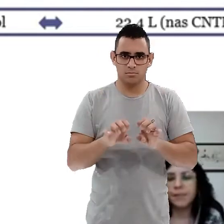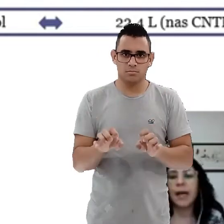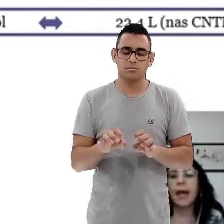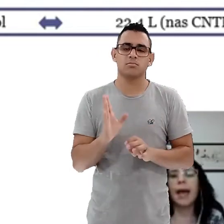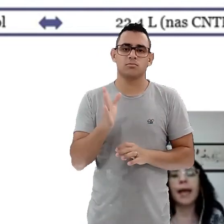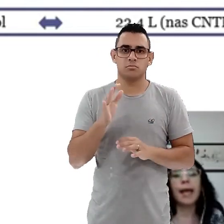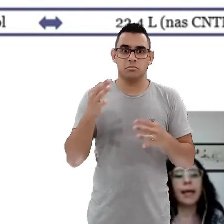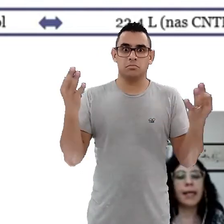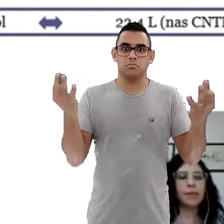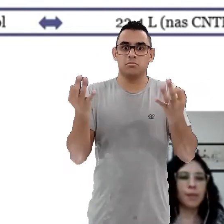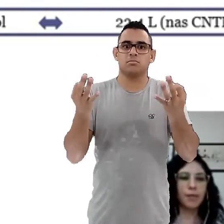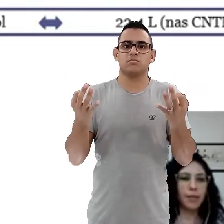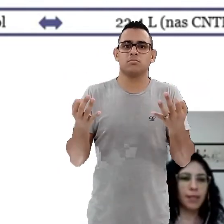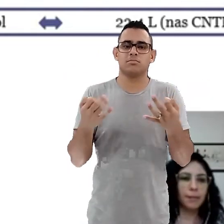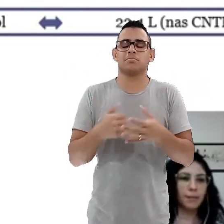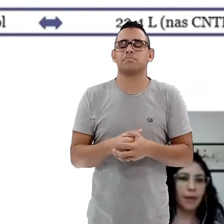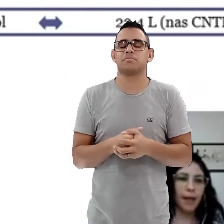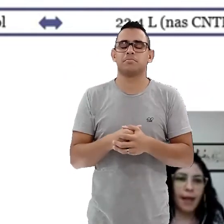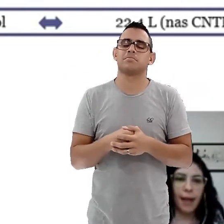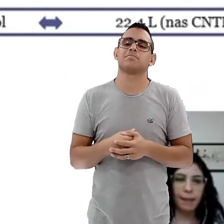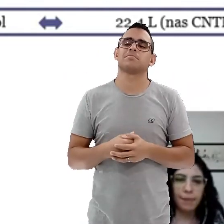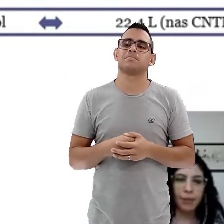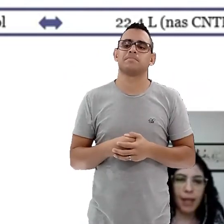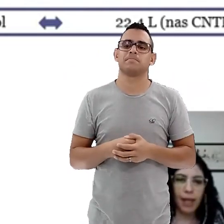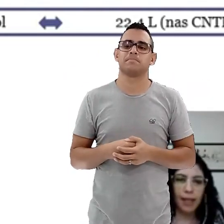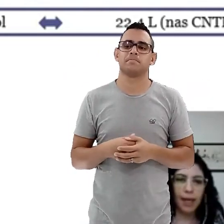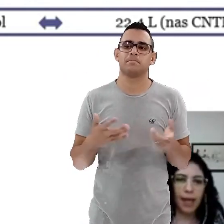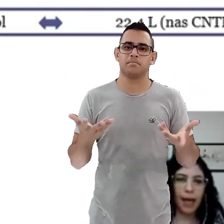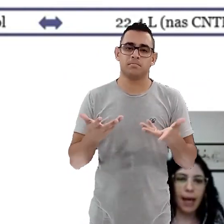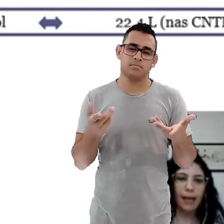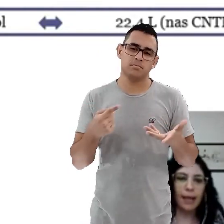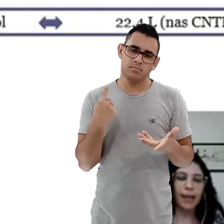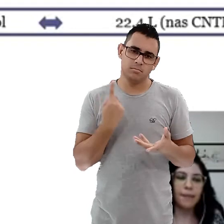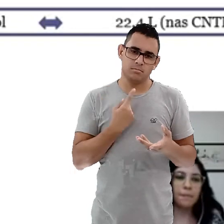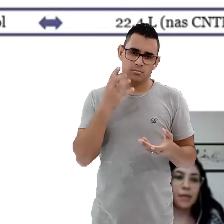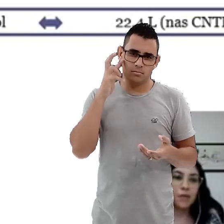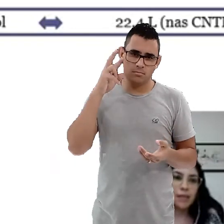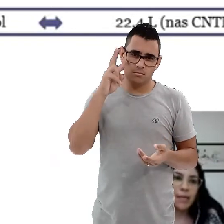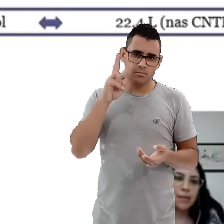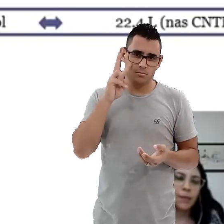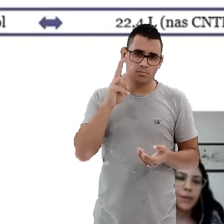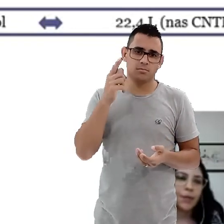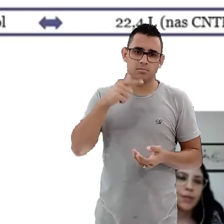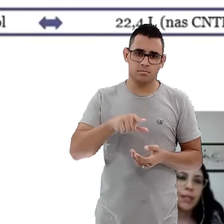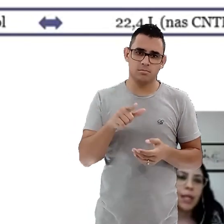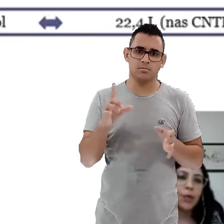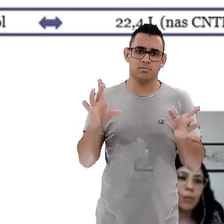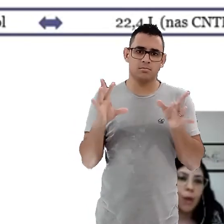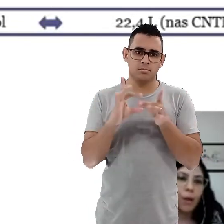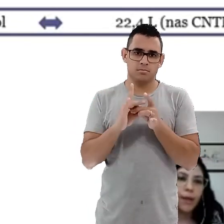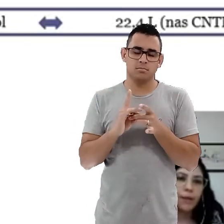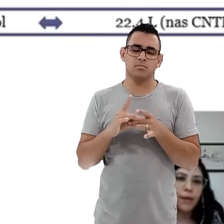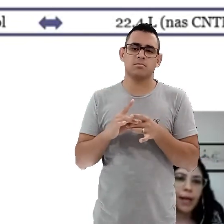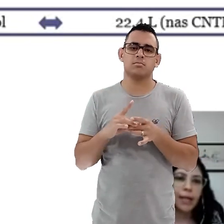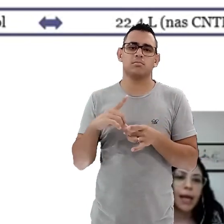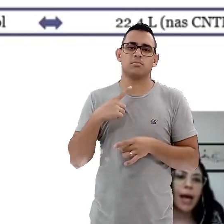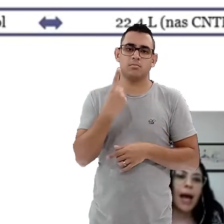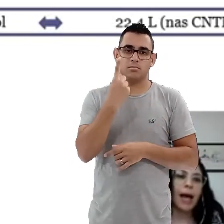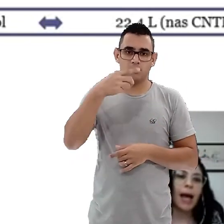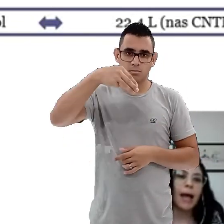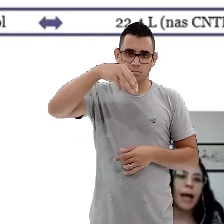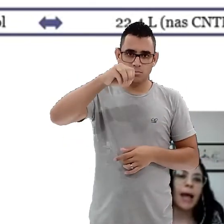exatos. E aqui é só para a gente recapitular, né, aquela associação. Então, a gente tem que 1 mol